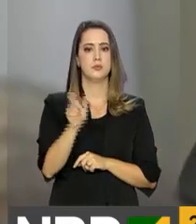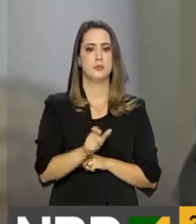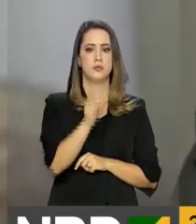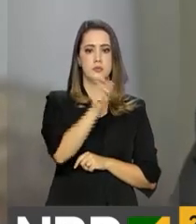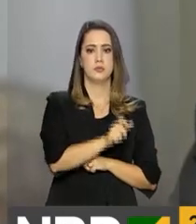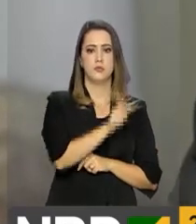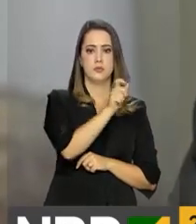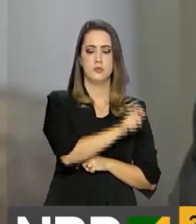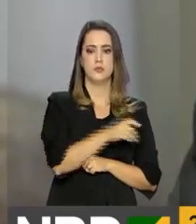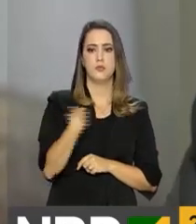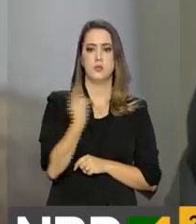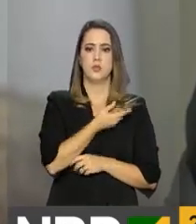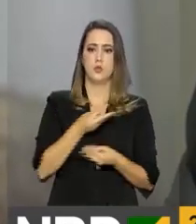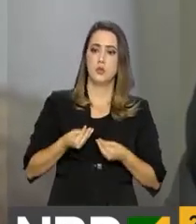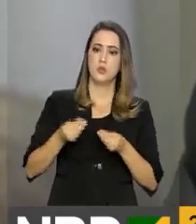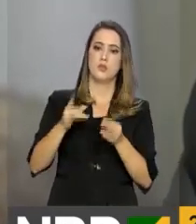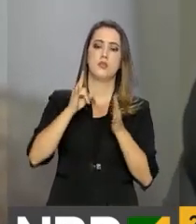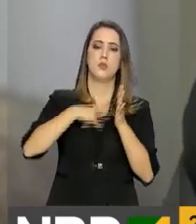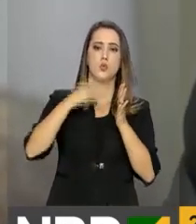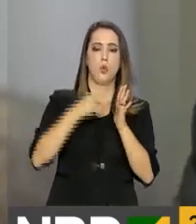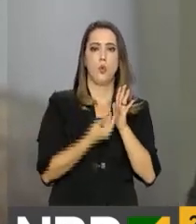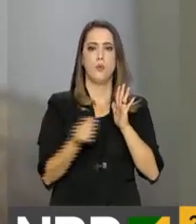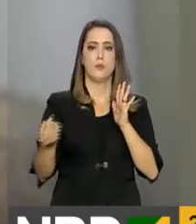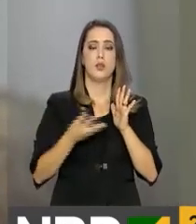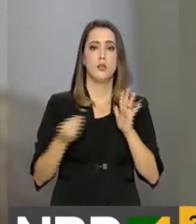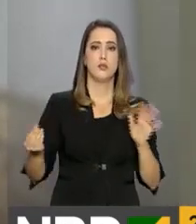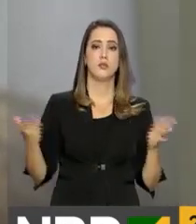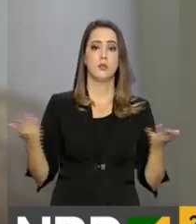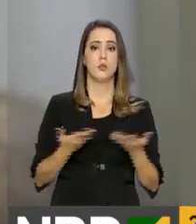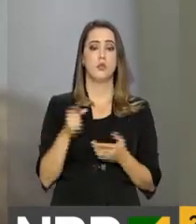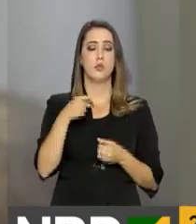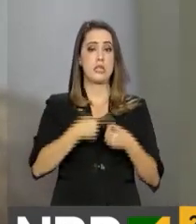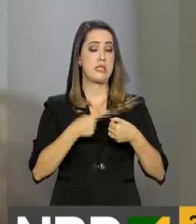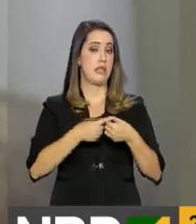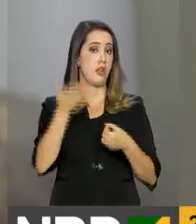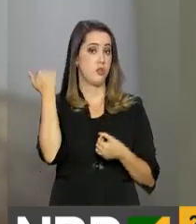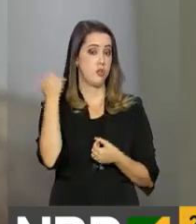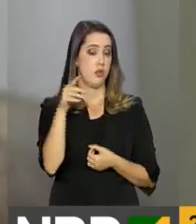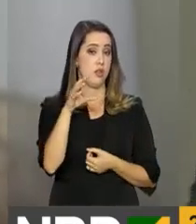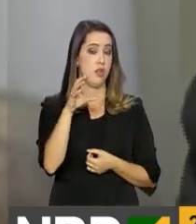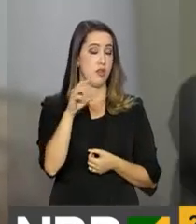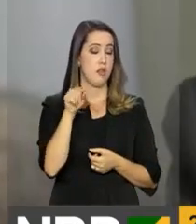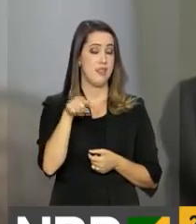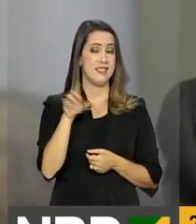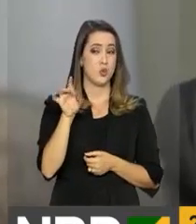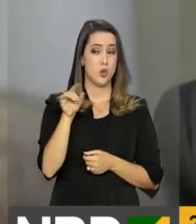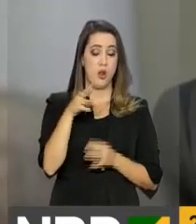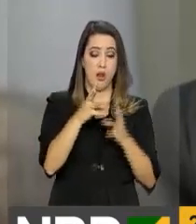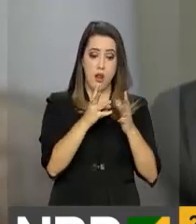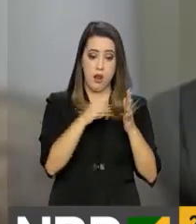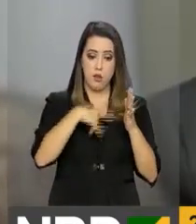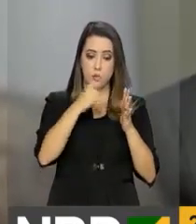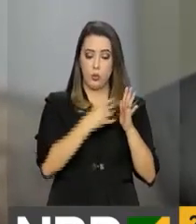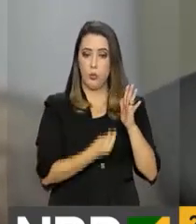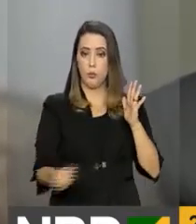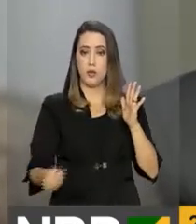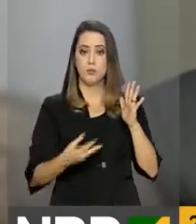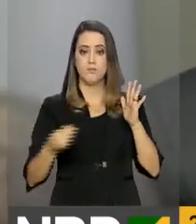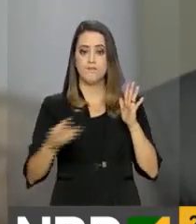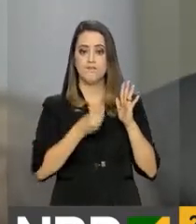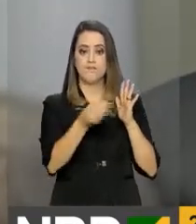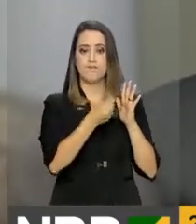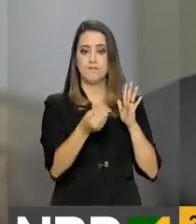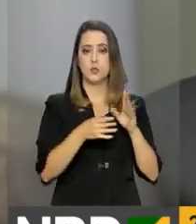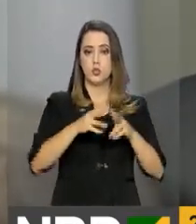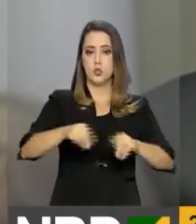quantos títulos nós entregamos agora? Nós fomos a Caraguatatuba na semana passada, só lá, naquele mesmo momento no Brasil, nós